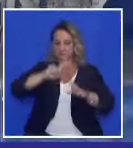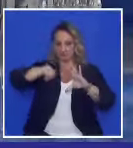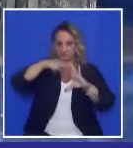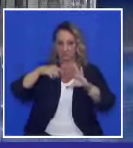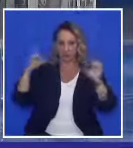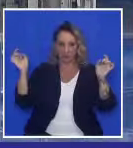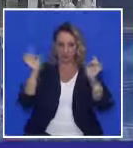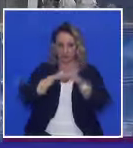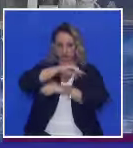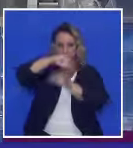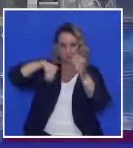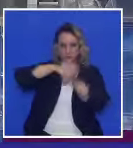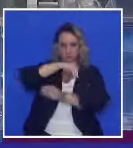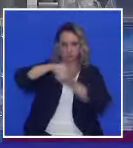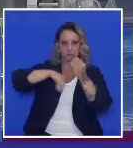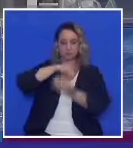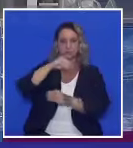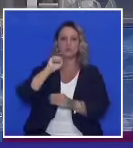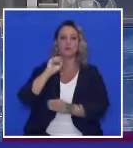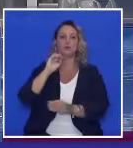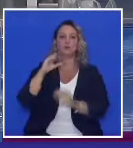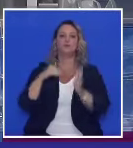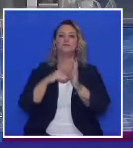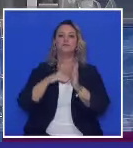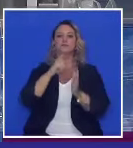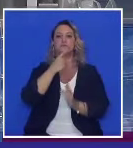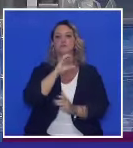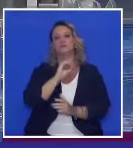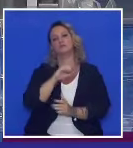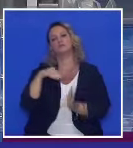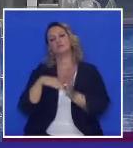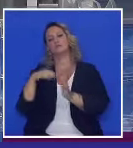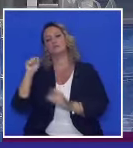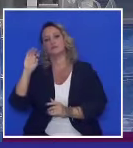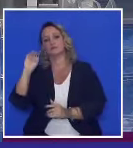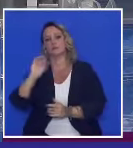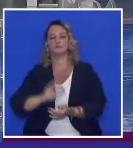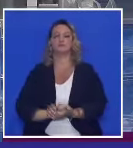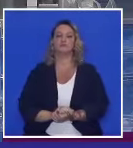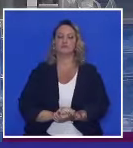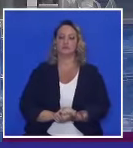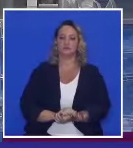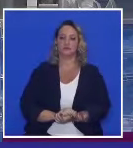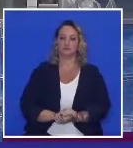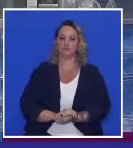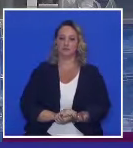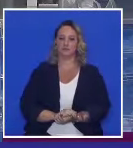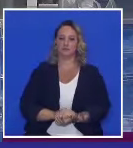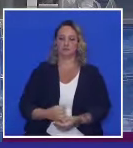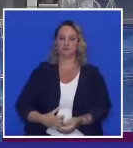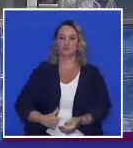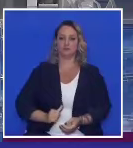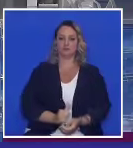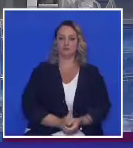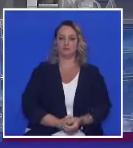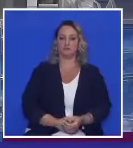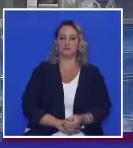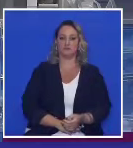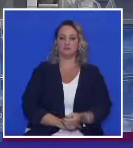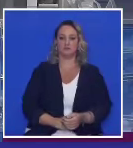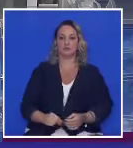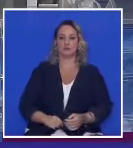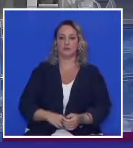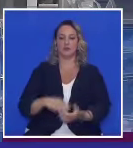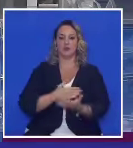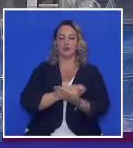Globo carregado, embaralhando 80 bolas numeradas de 01 a 80. Vamos chamar o primeiro número. Já